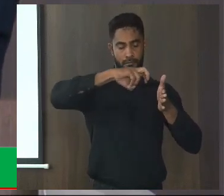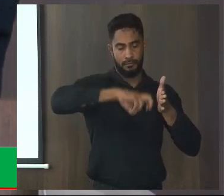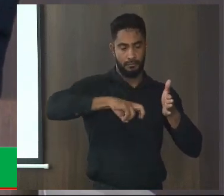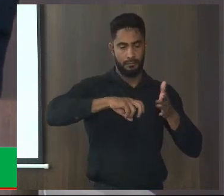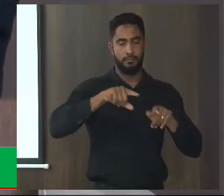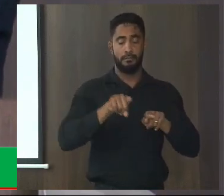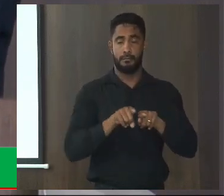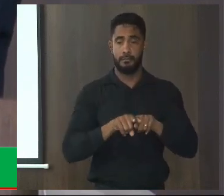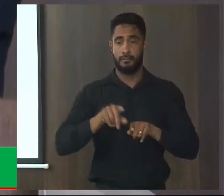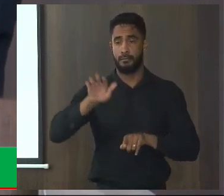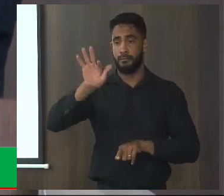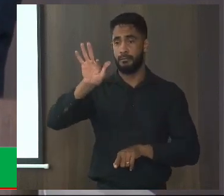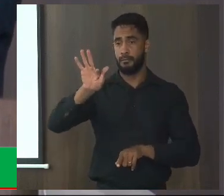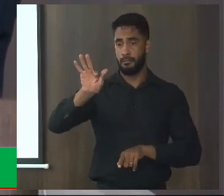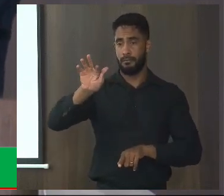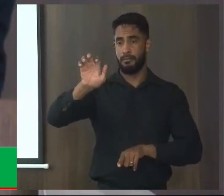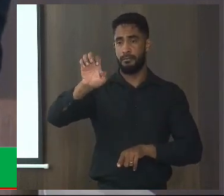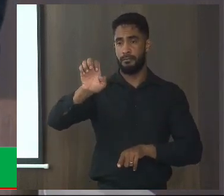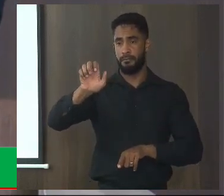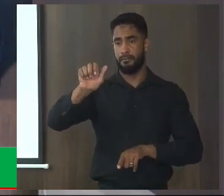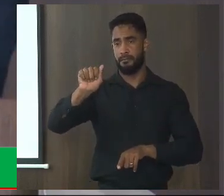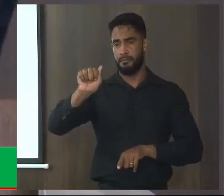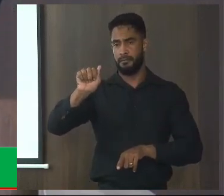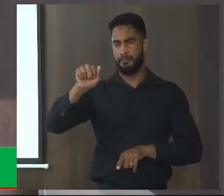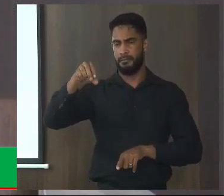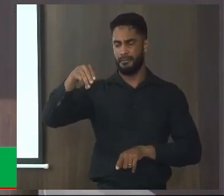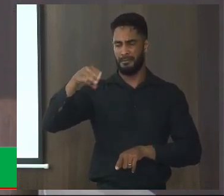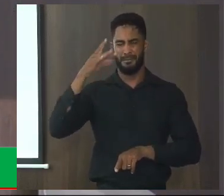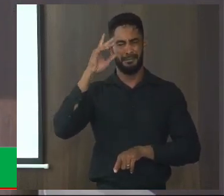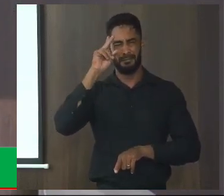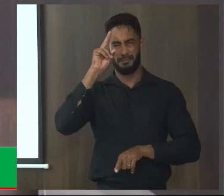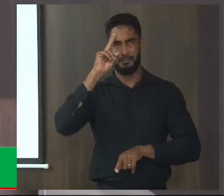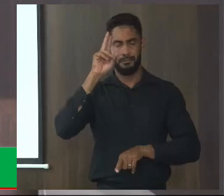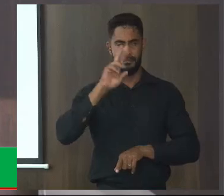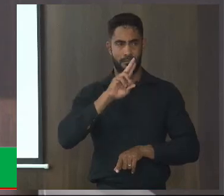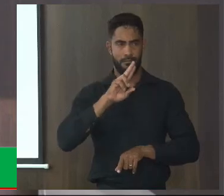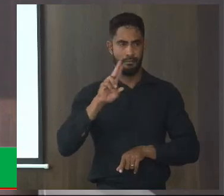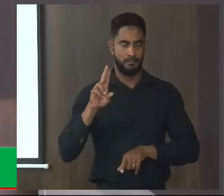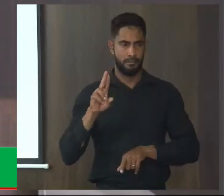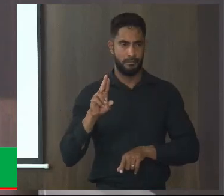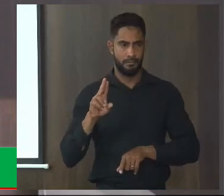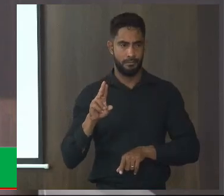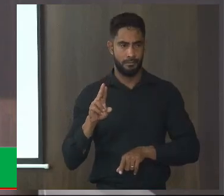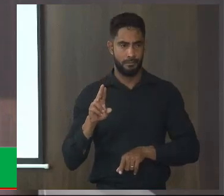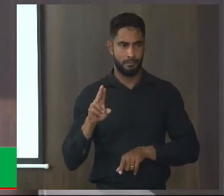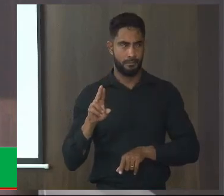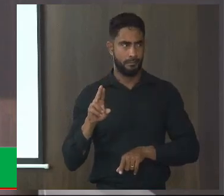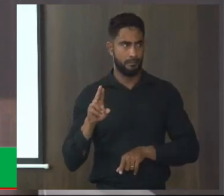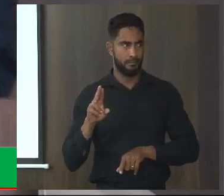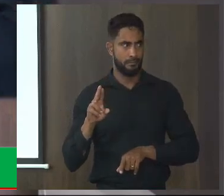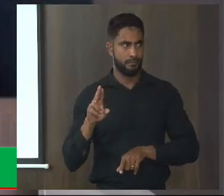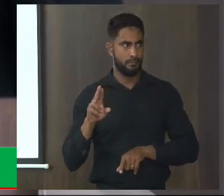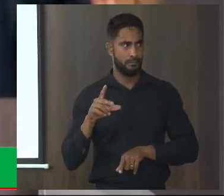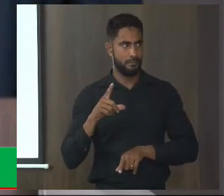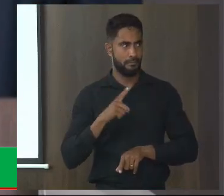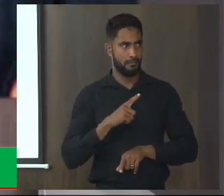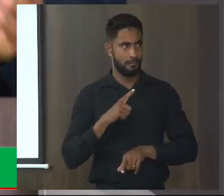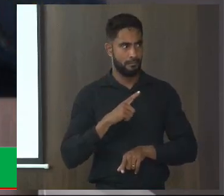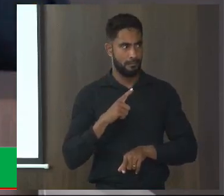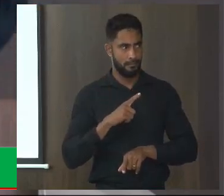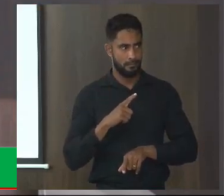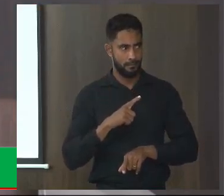FEAM. Não sei se é FEAM, tem um outro órgão da não me lembro. Hã? Não. Tem, e eles